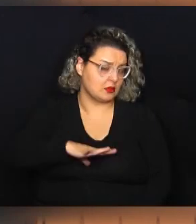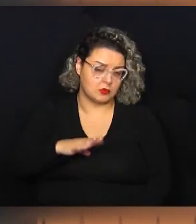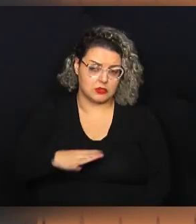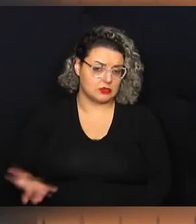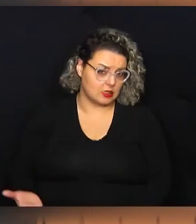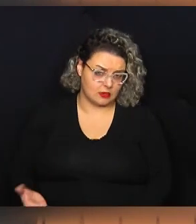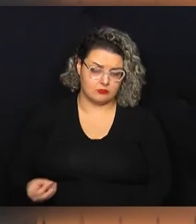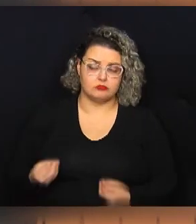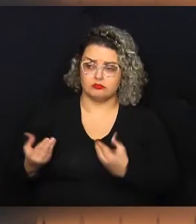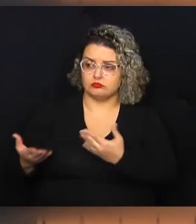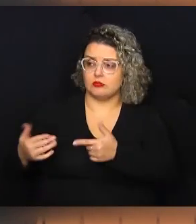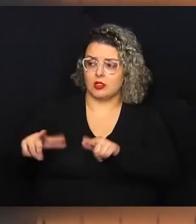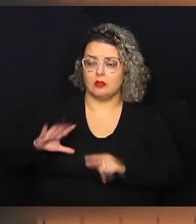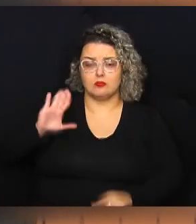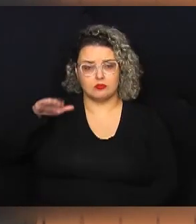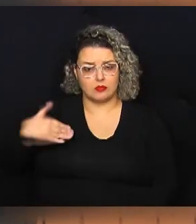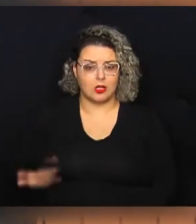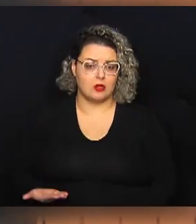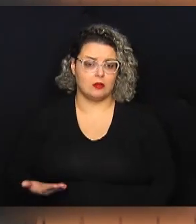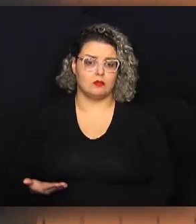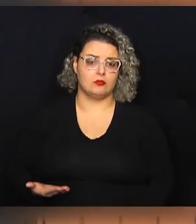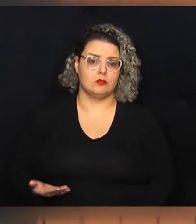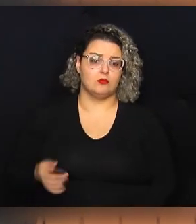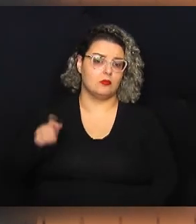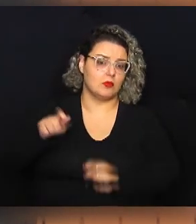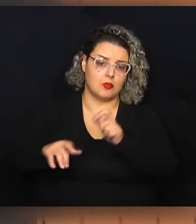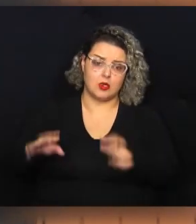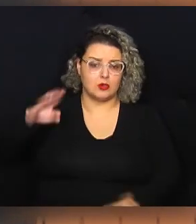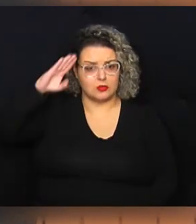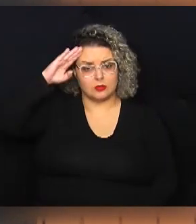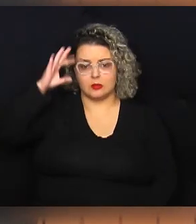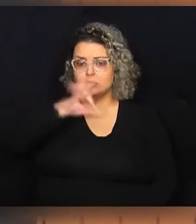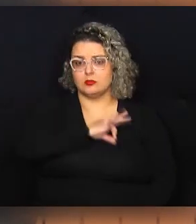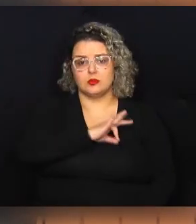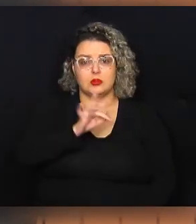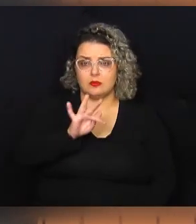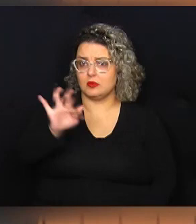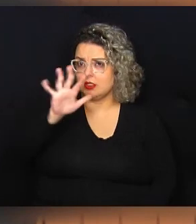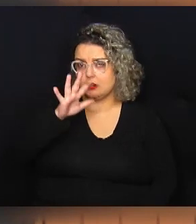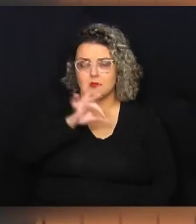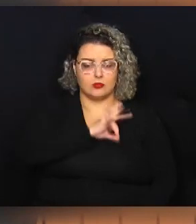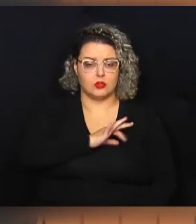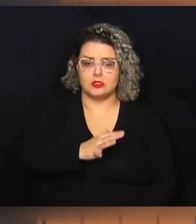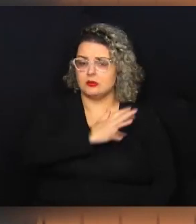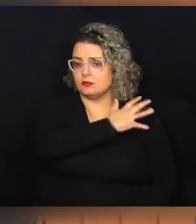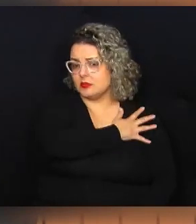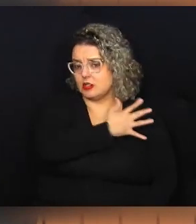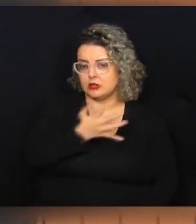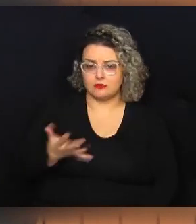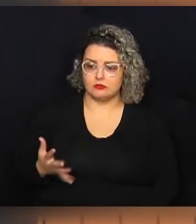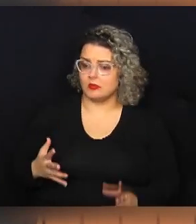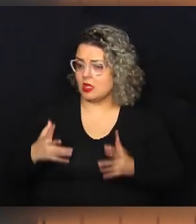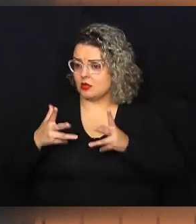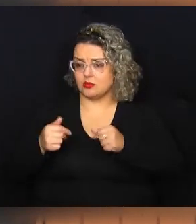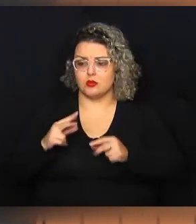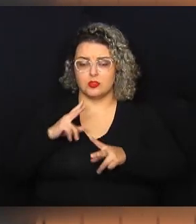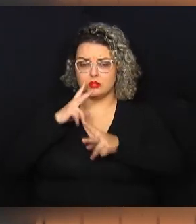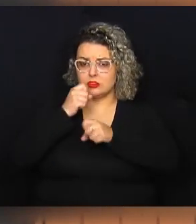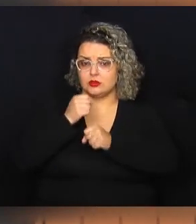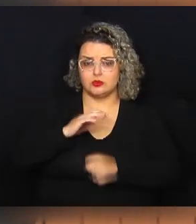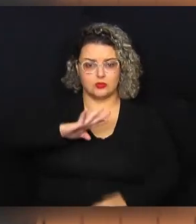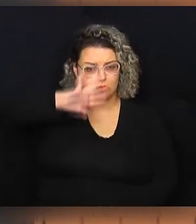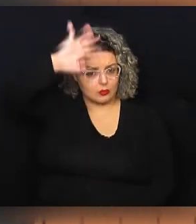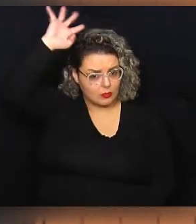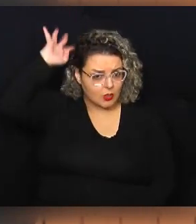municipal você pode dar uma honraria para uma pessoa do exército da Polícia Federal da Polícia Militar de todas